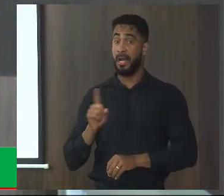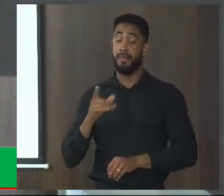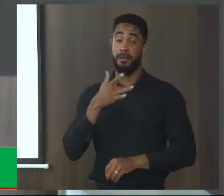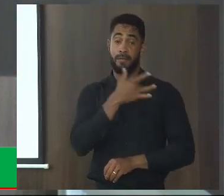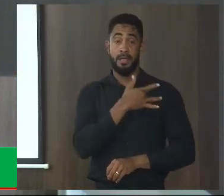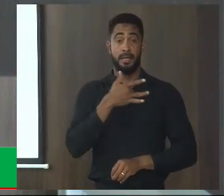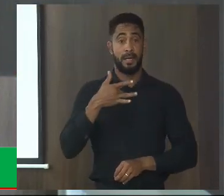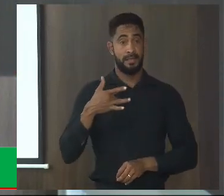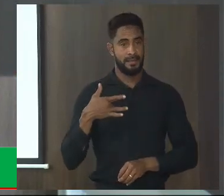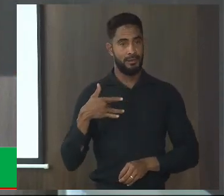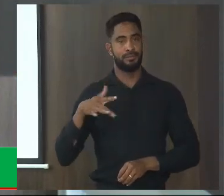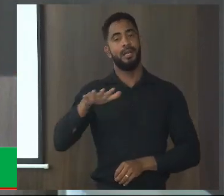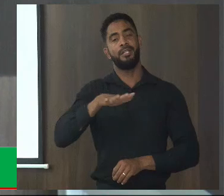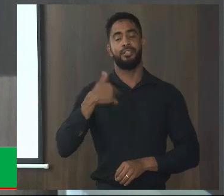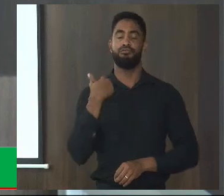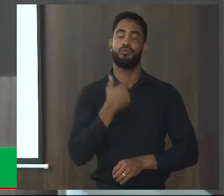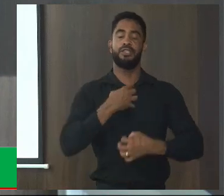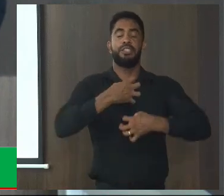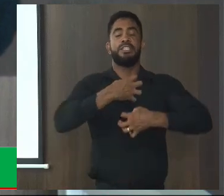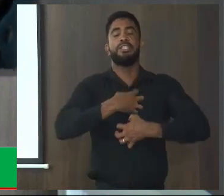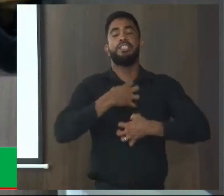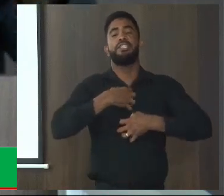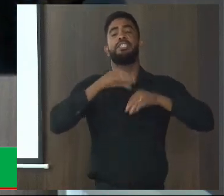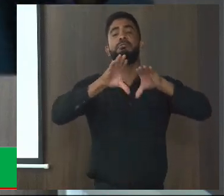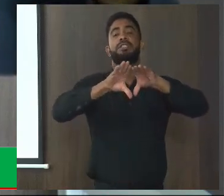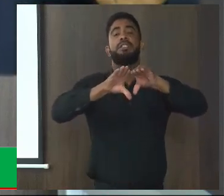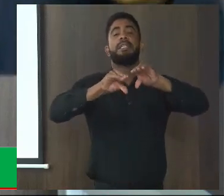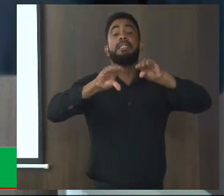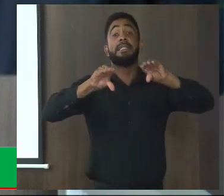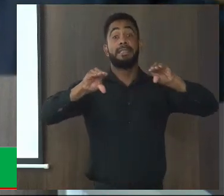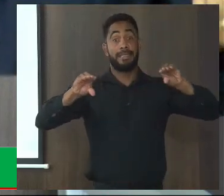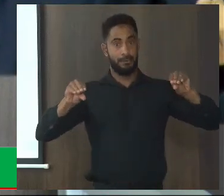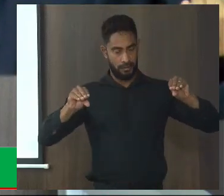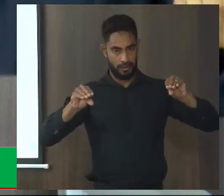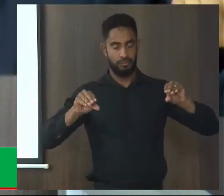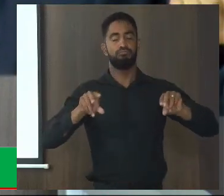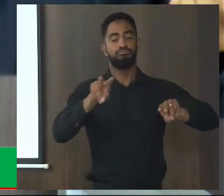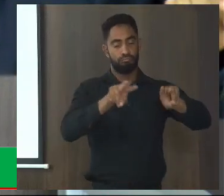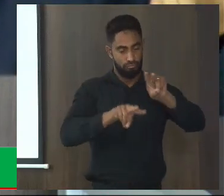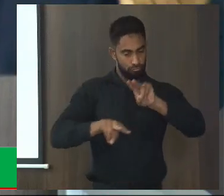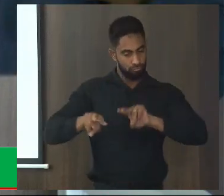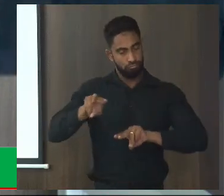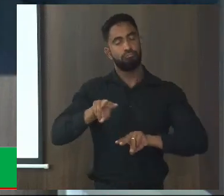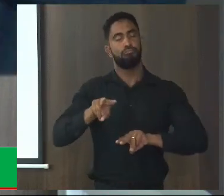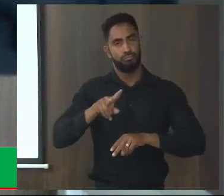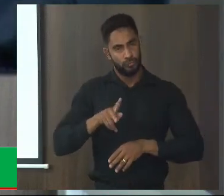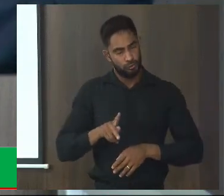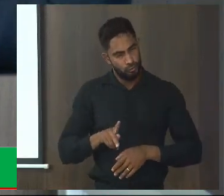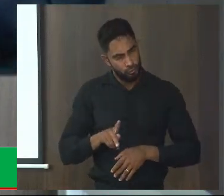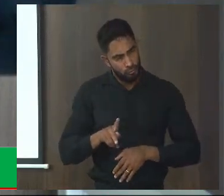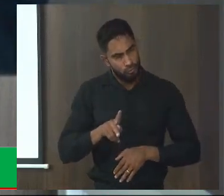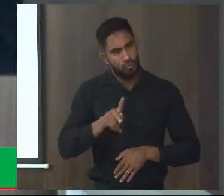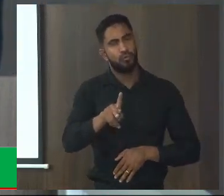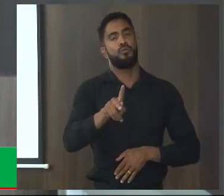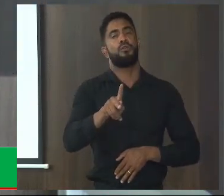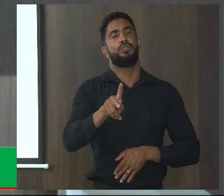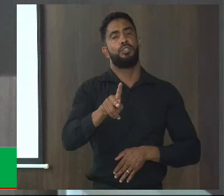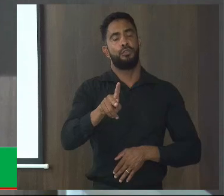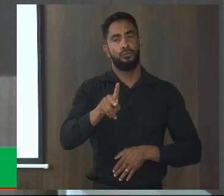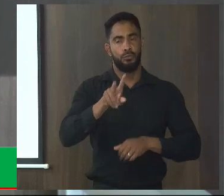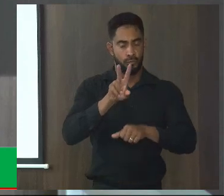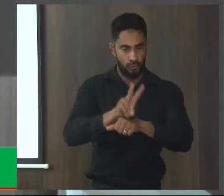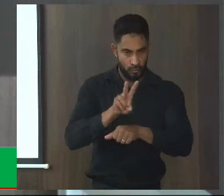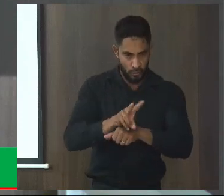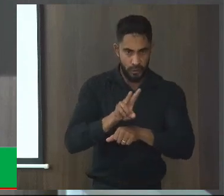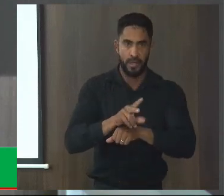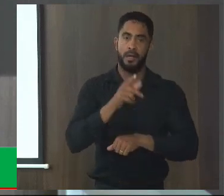isso em 2023. Esses análises continuam, tá? Eles continuam fazendo o tratamento